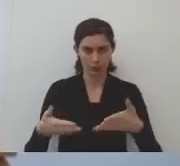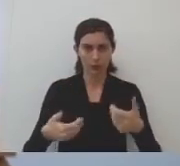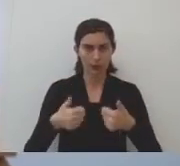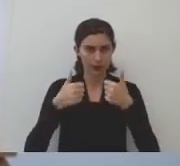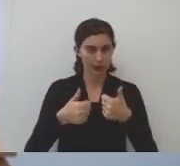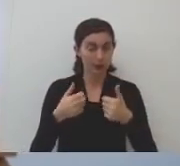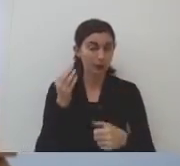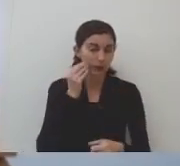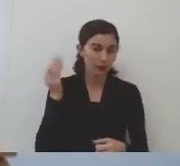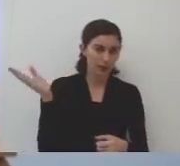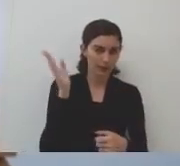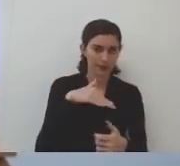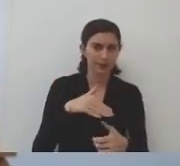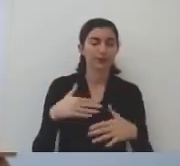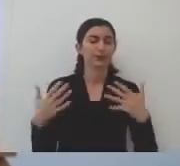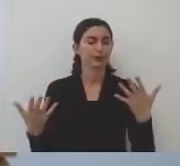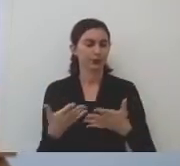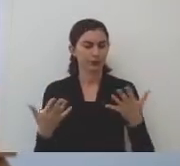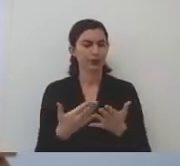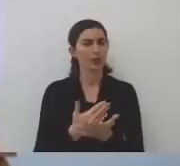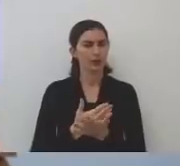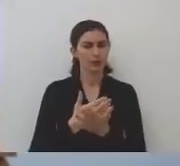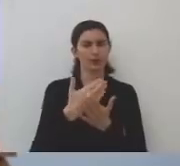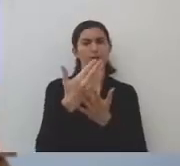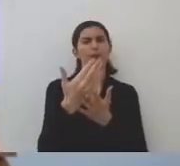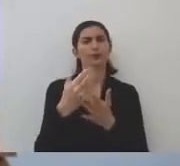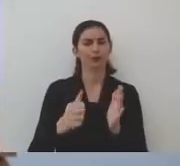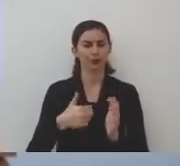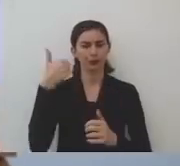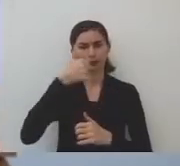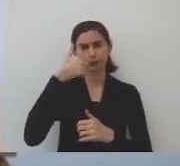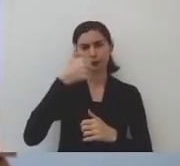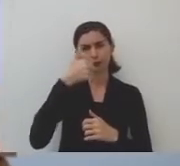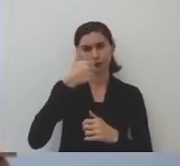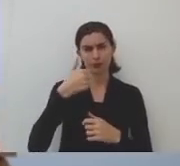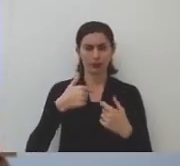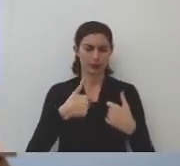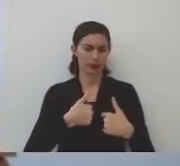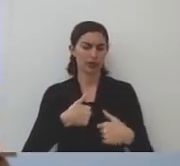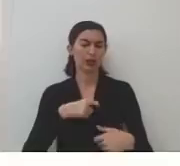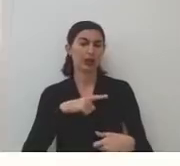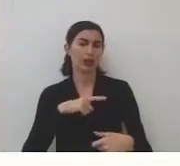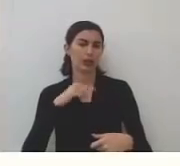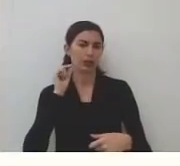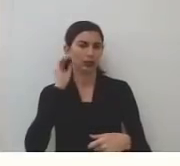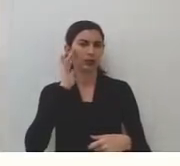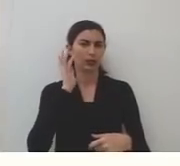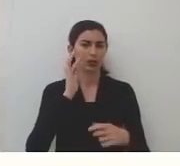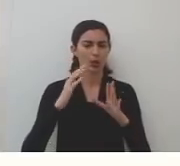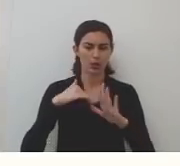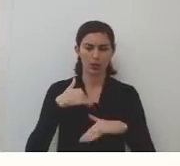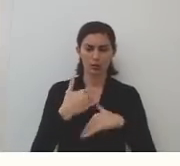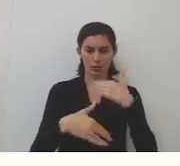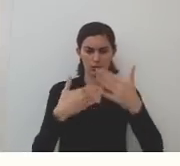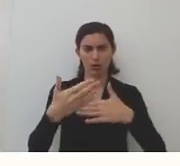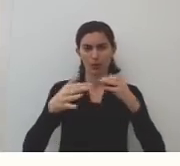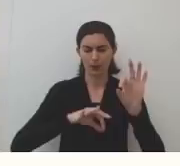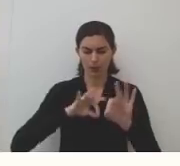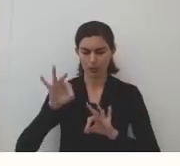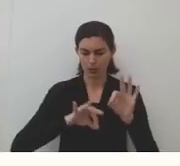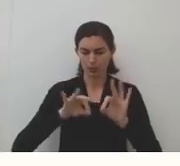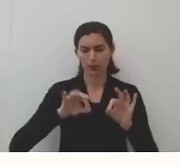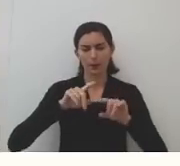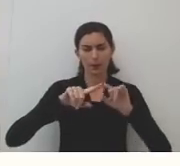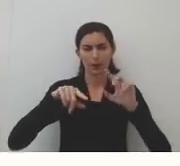certo? Então, vamos lá? Então, para a gente começar, o primeiro ponto que a gente tem que compreender é que nesse processo de elaboração